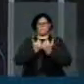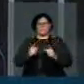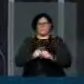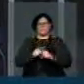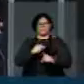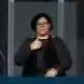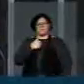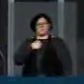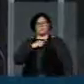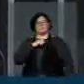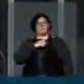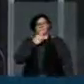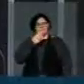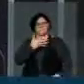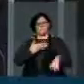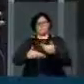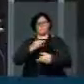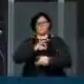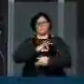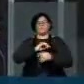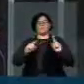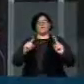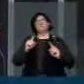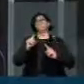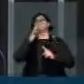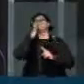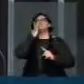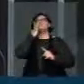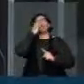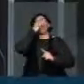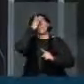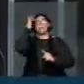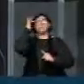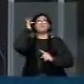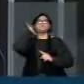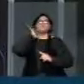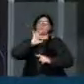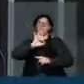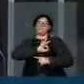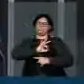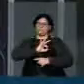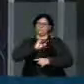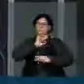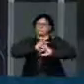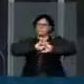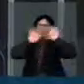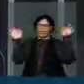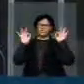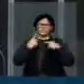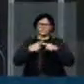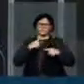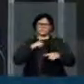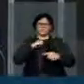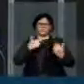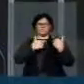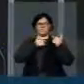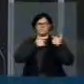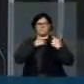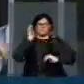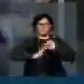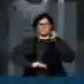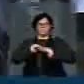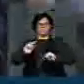Mas essas polícias são de excelência, porque têm o dever profissional da boa